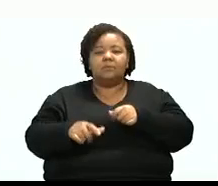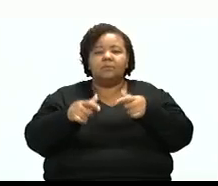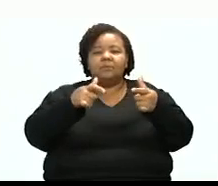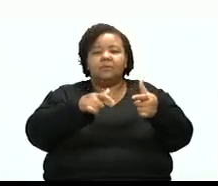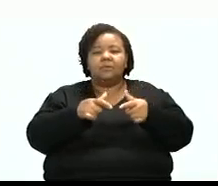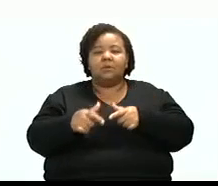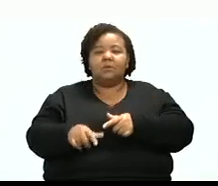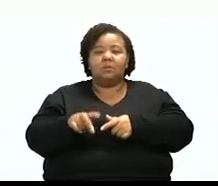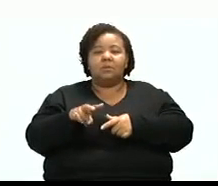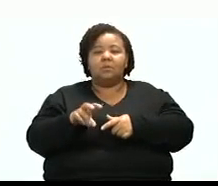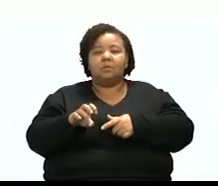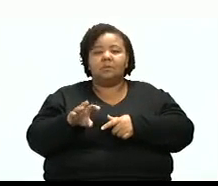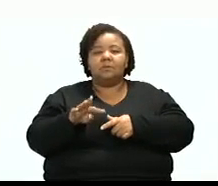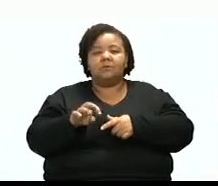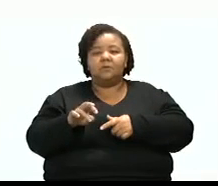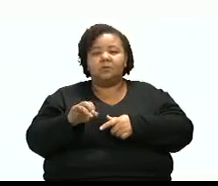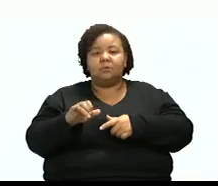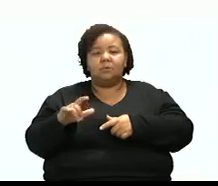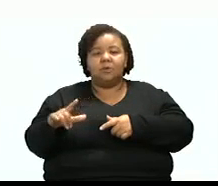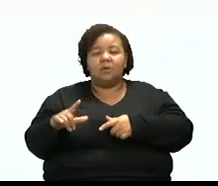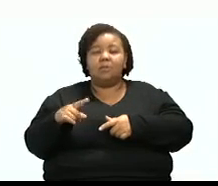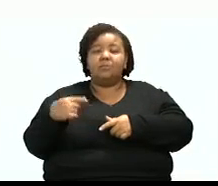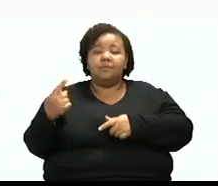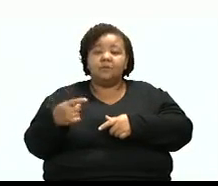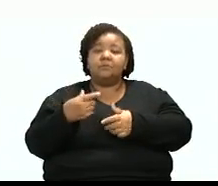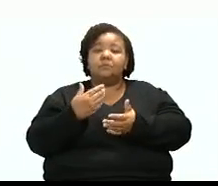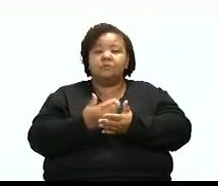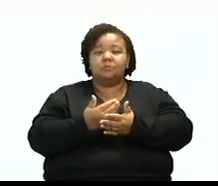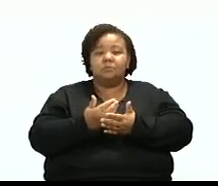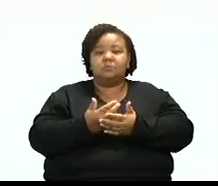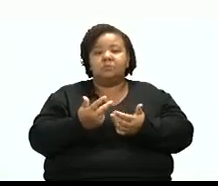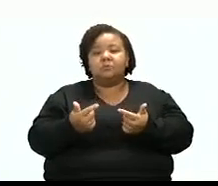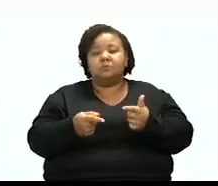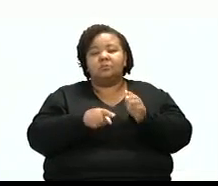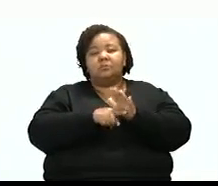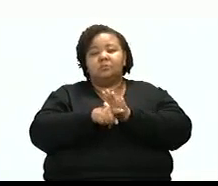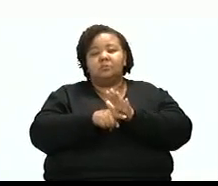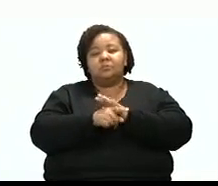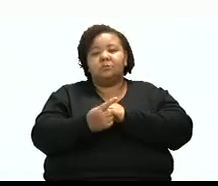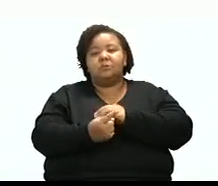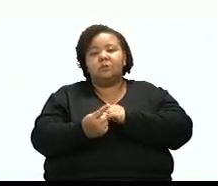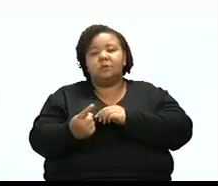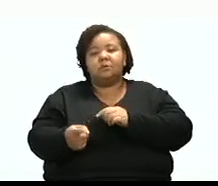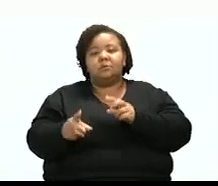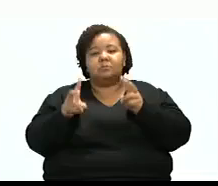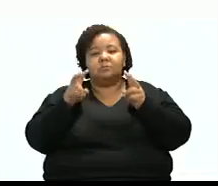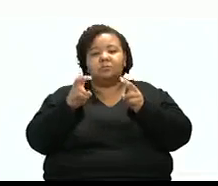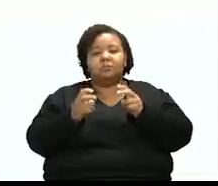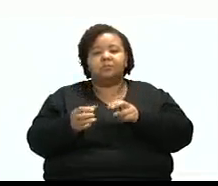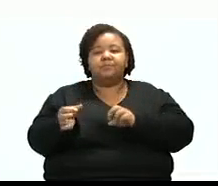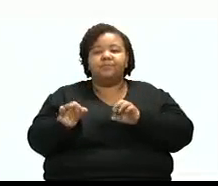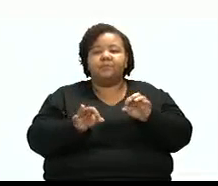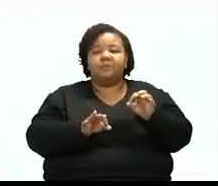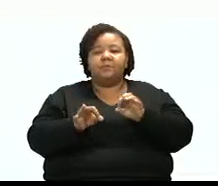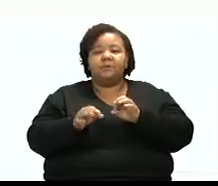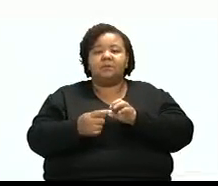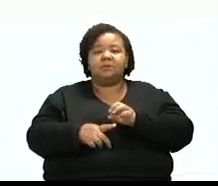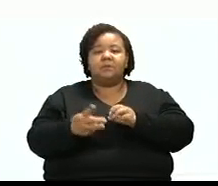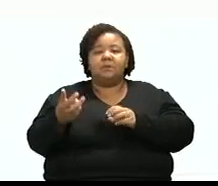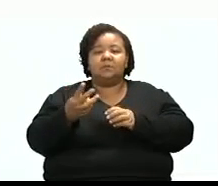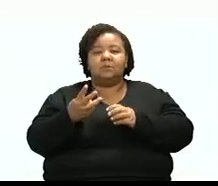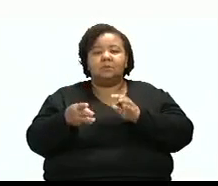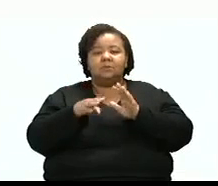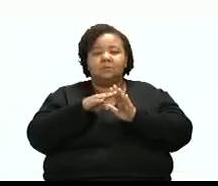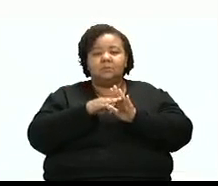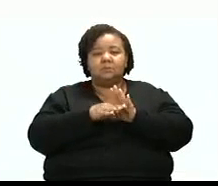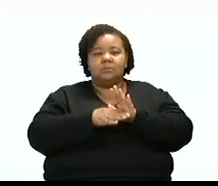vetorial. Então, nós vamos estudar questões relacionadas a cada um desses tópicos e organizadas a partir de 3